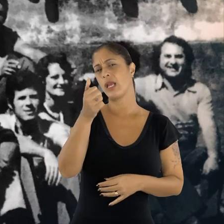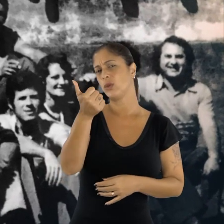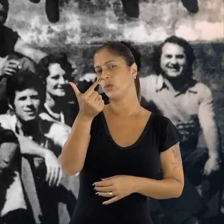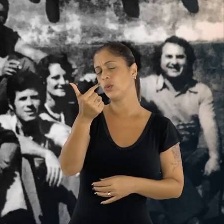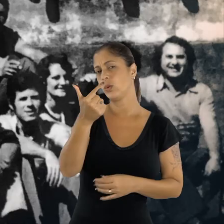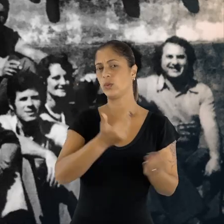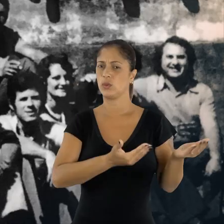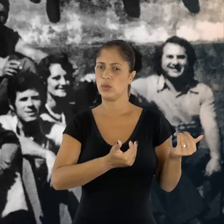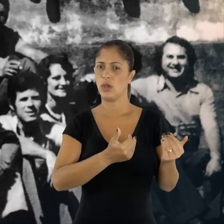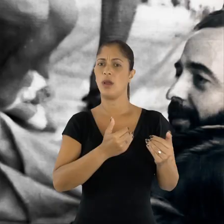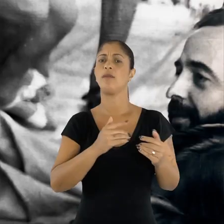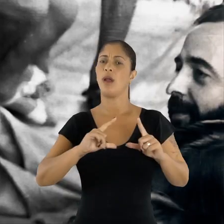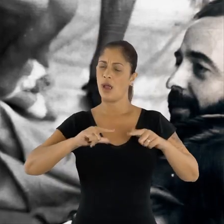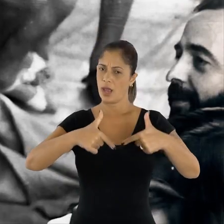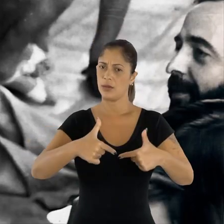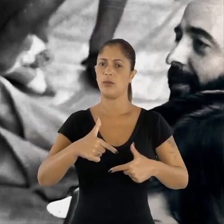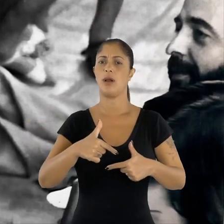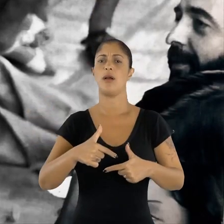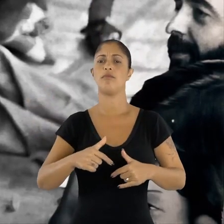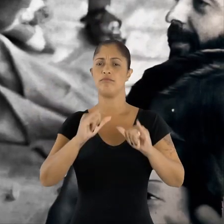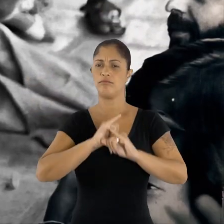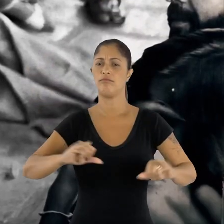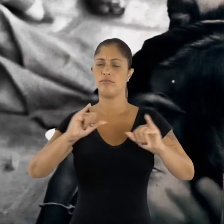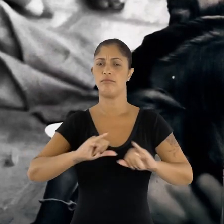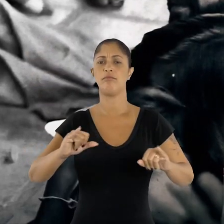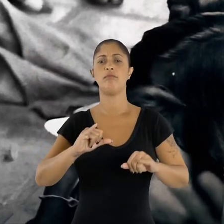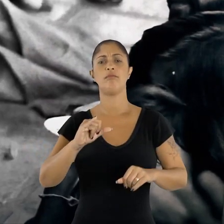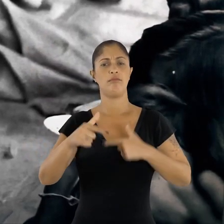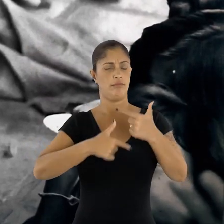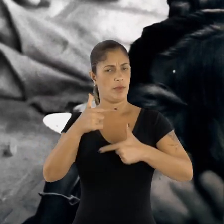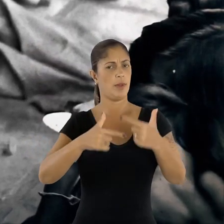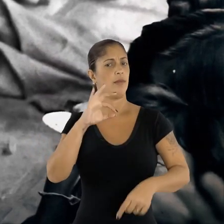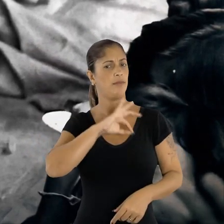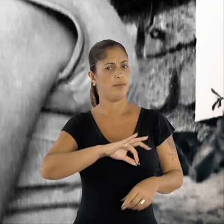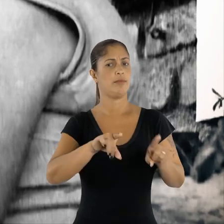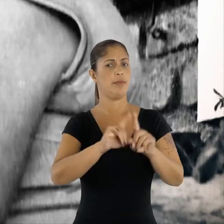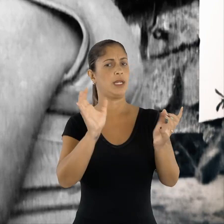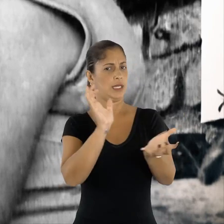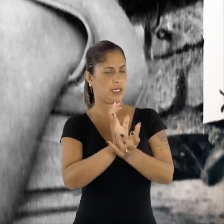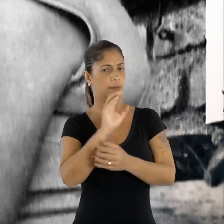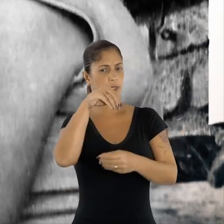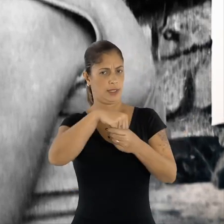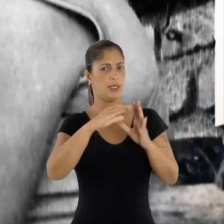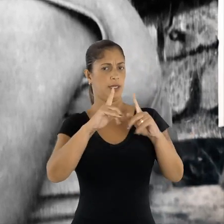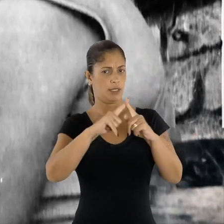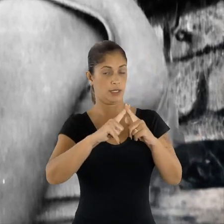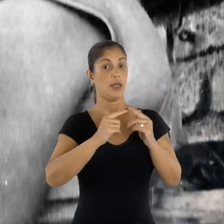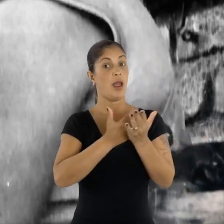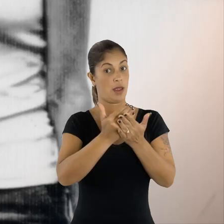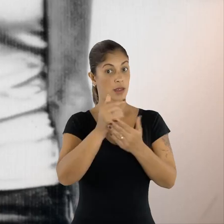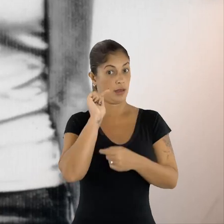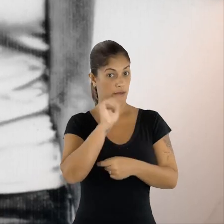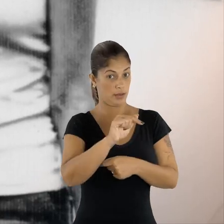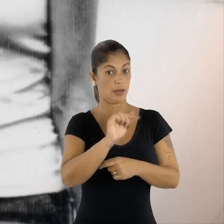jovens que atuavam na pastoral de juventude para trabalhar remuneradamente, né, na equipe de Caritas. A partir daí,